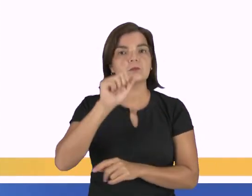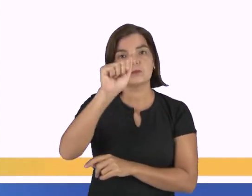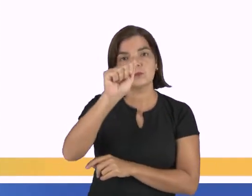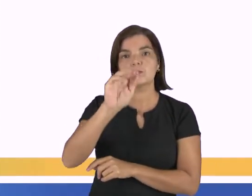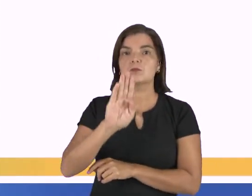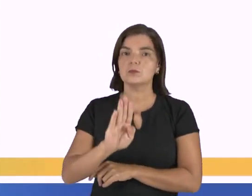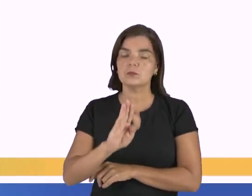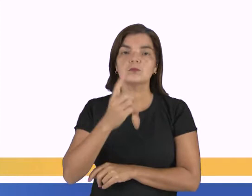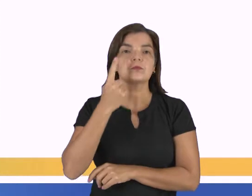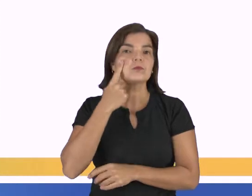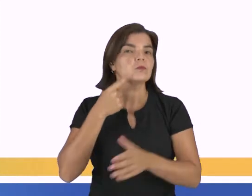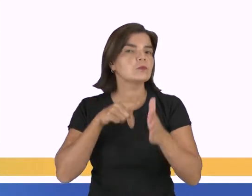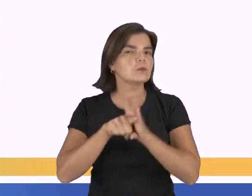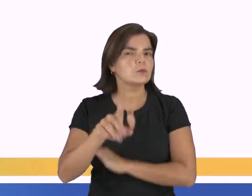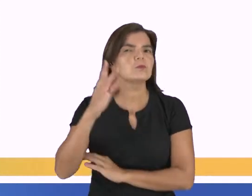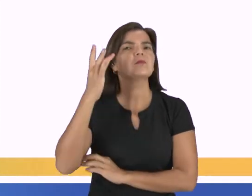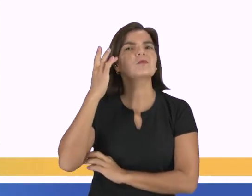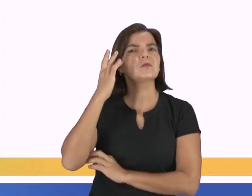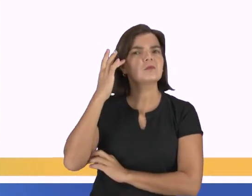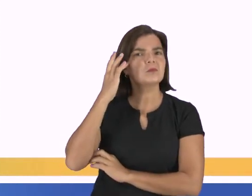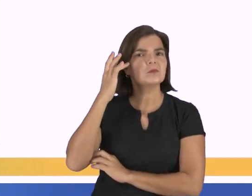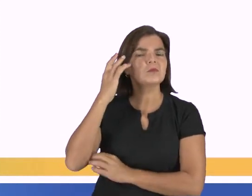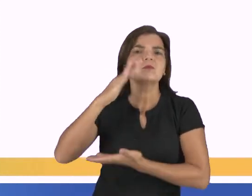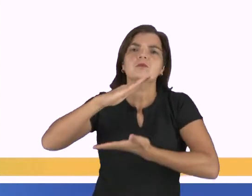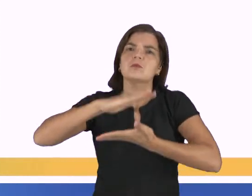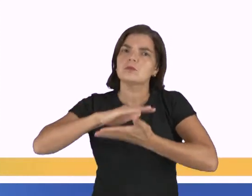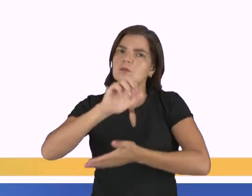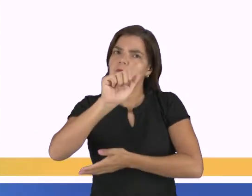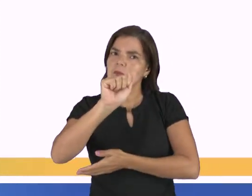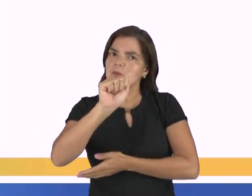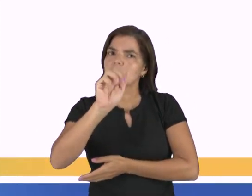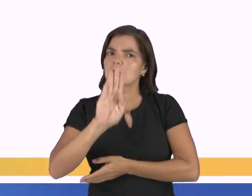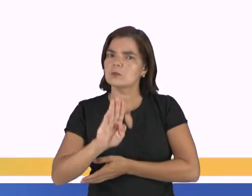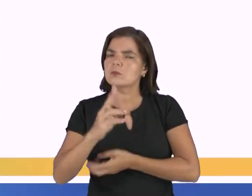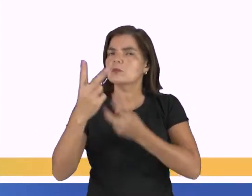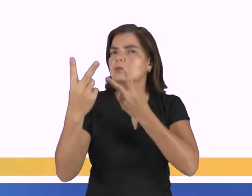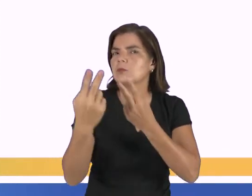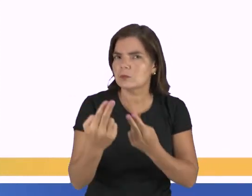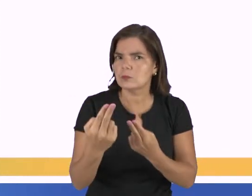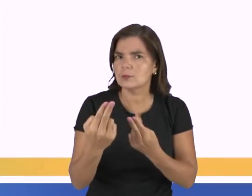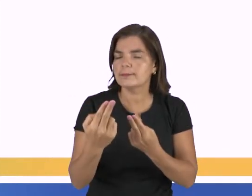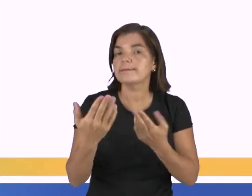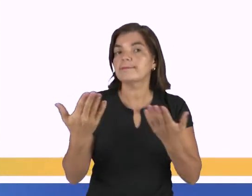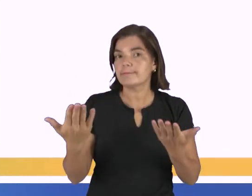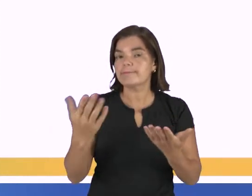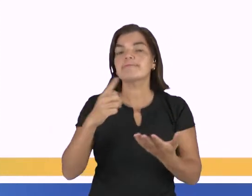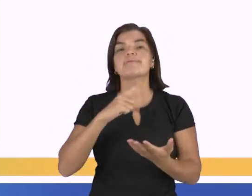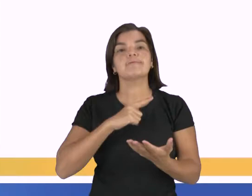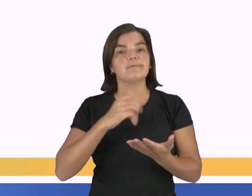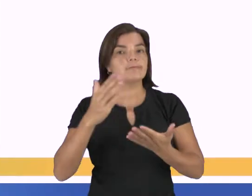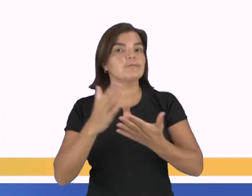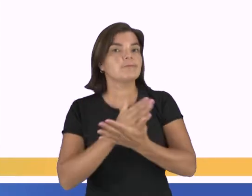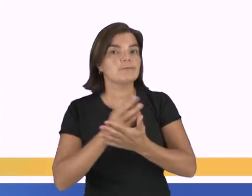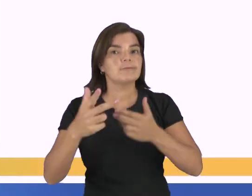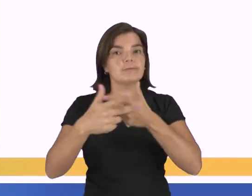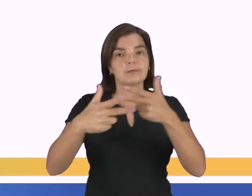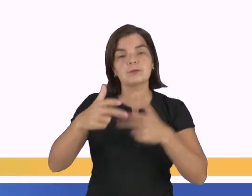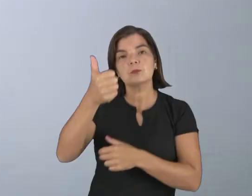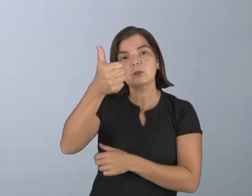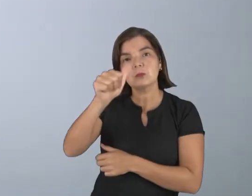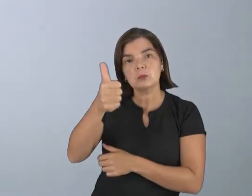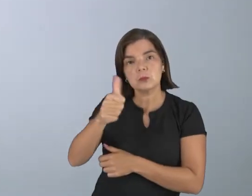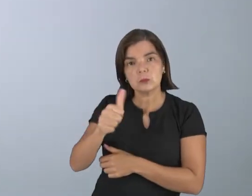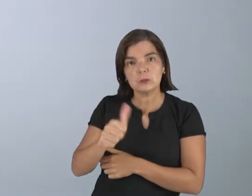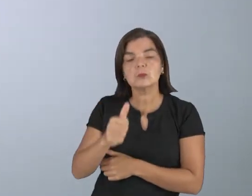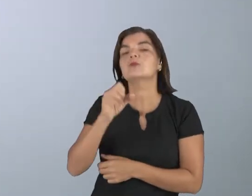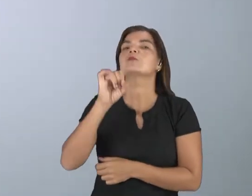ponto B, e a gente já se pergunta, será que a pressão do ponto A é igual à pressão do ponto B? Tem algumas coisas que a gente analisa para poder